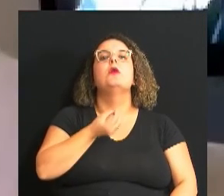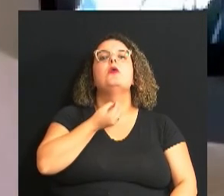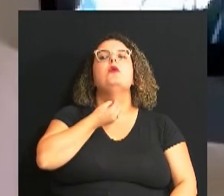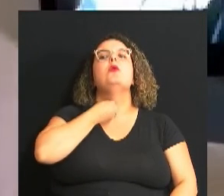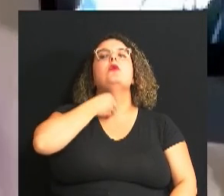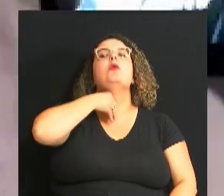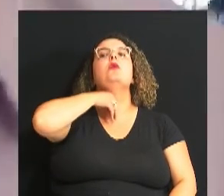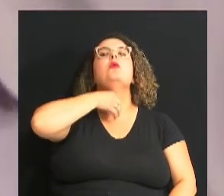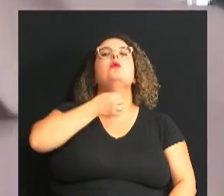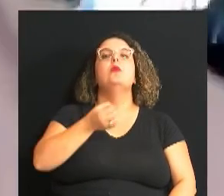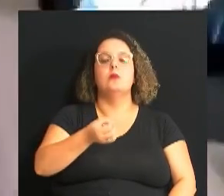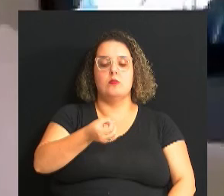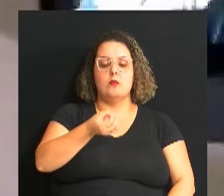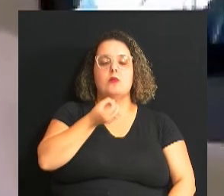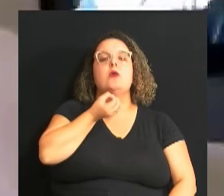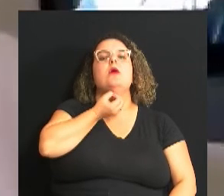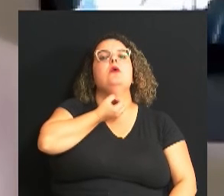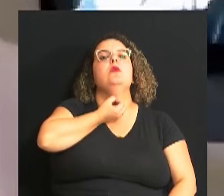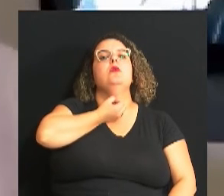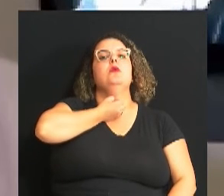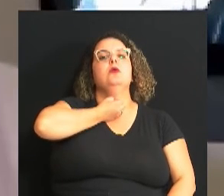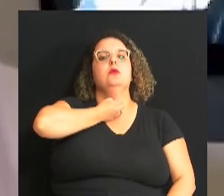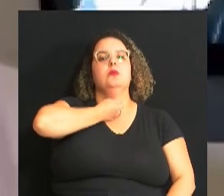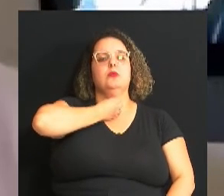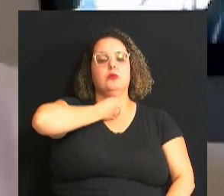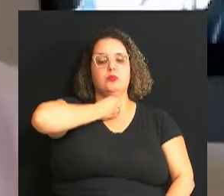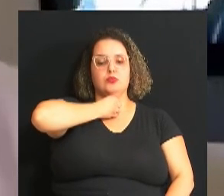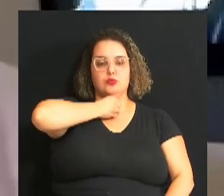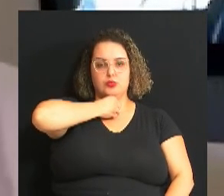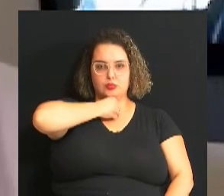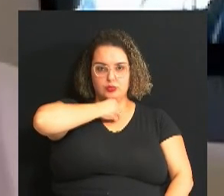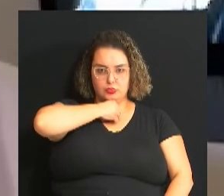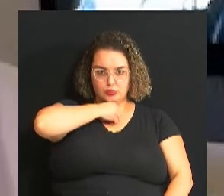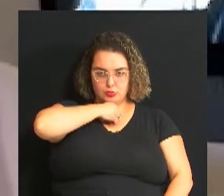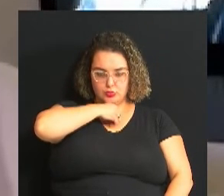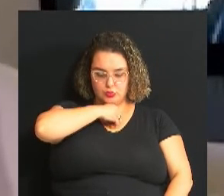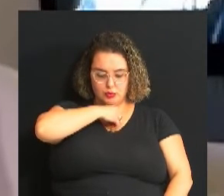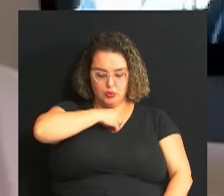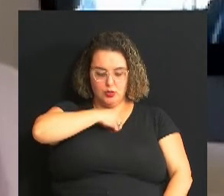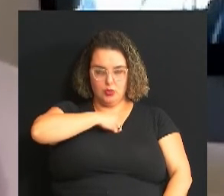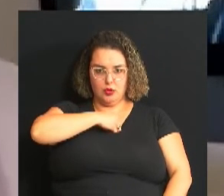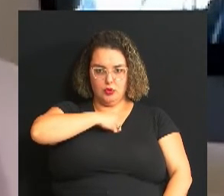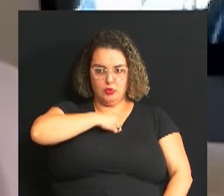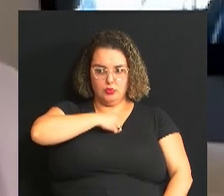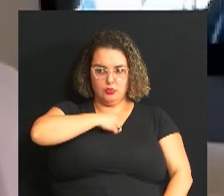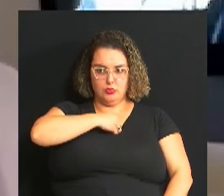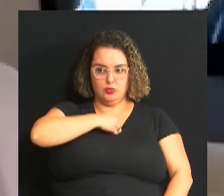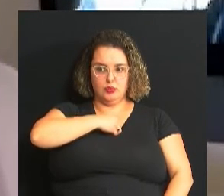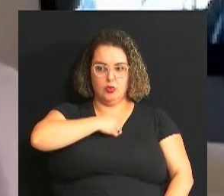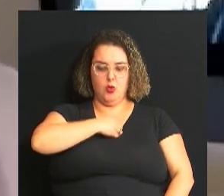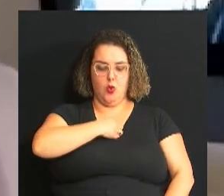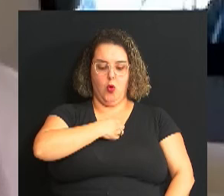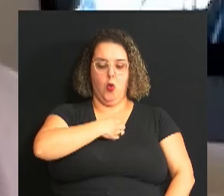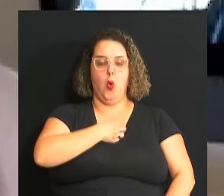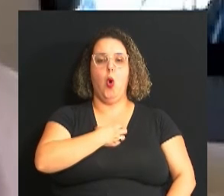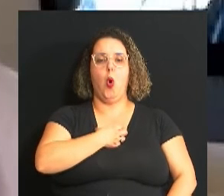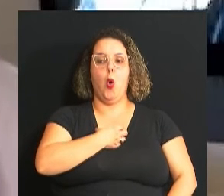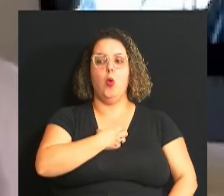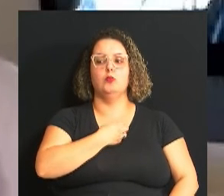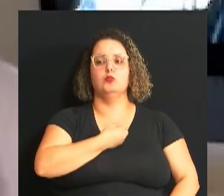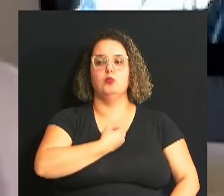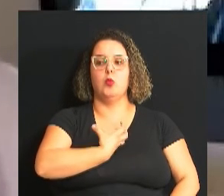uma traqueostomia, que é um aparelho, um tubinho específico, põe dentro da traqueia e daí você conecta o